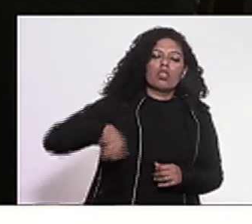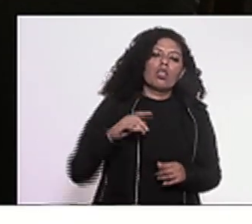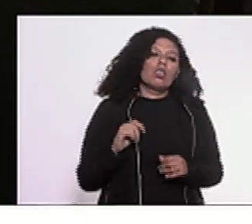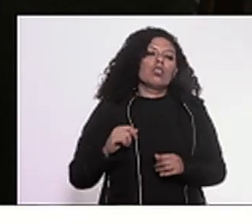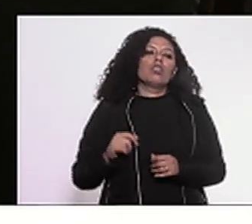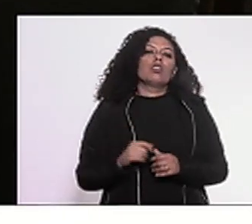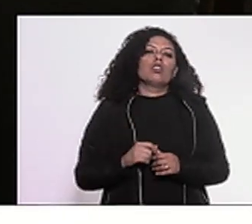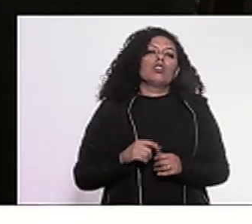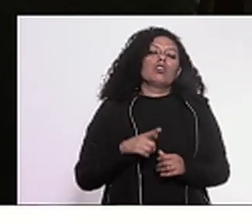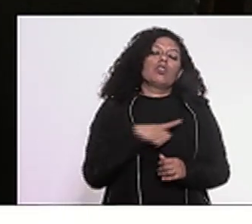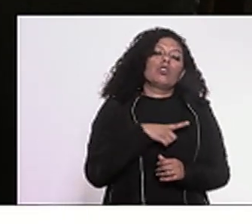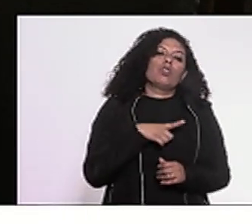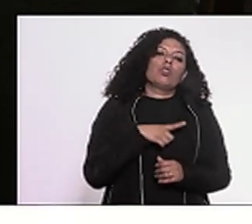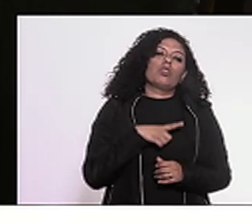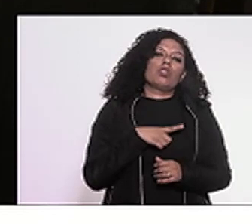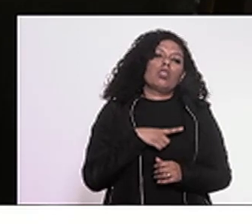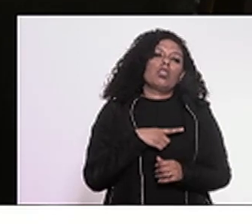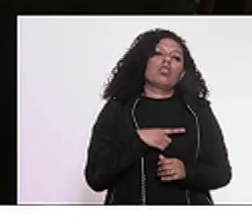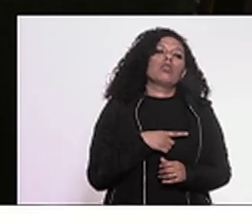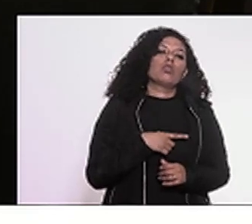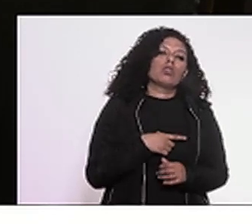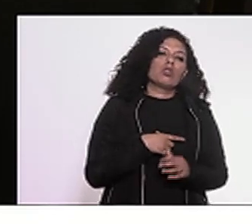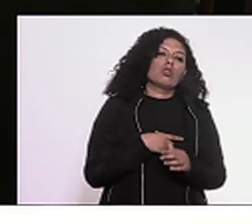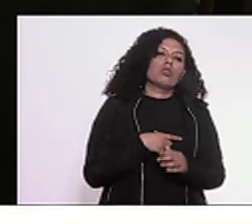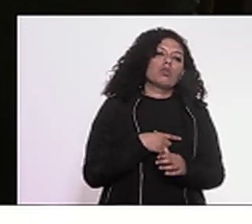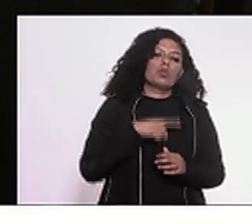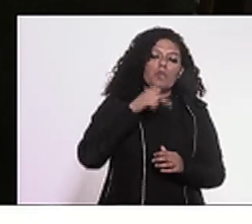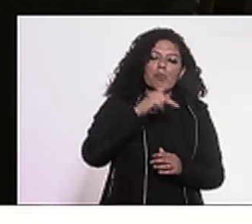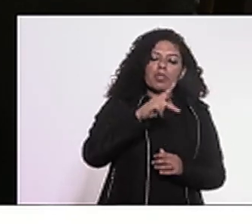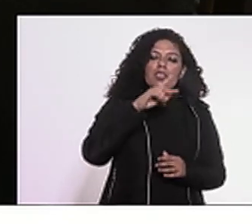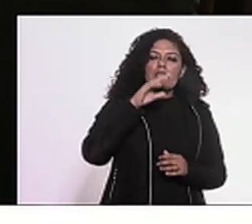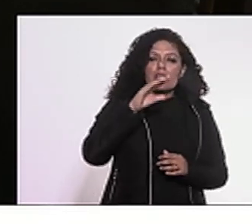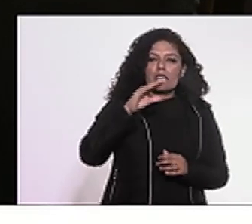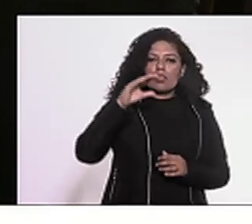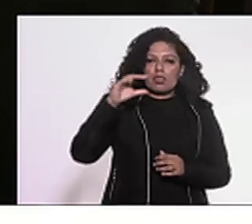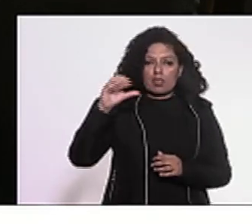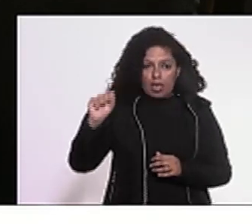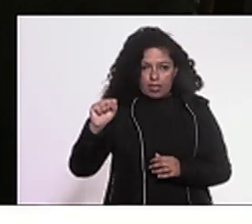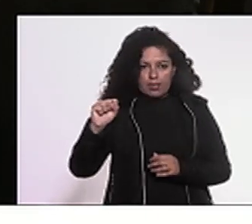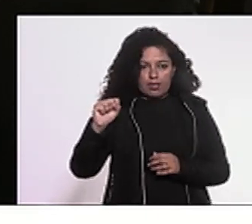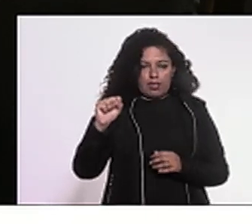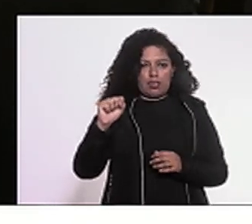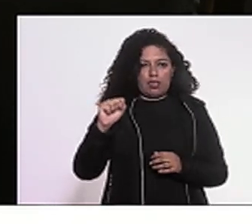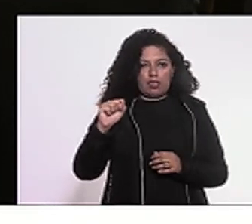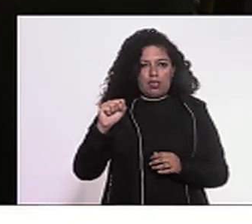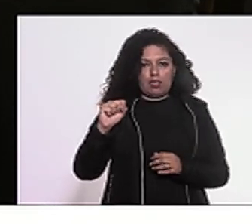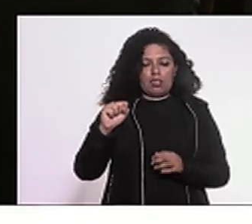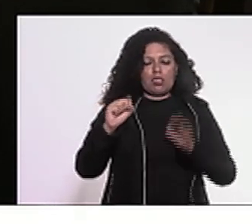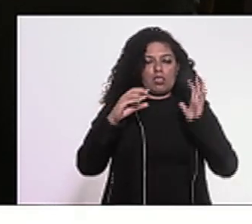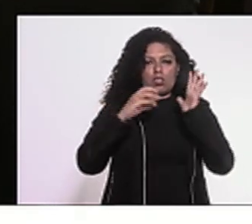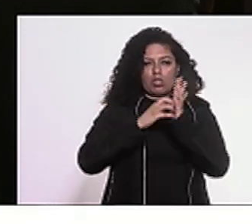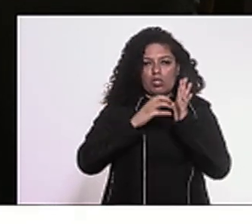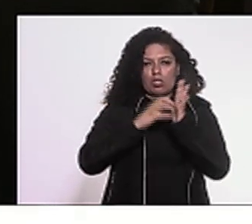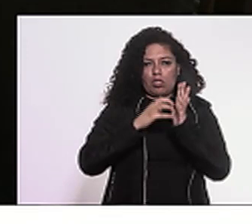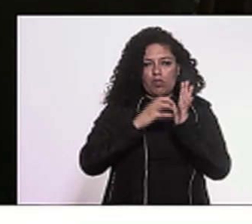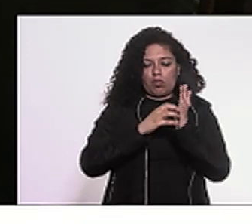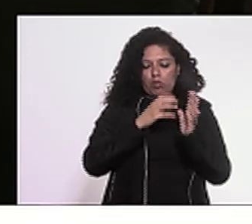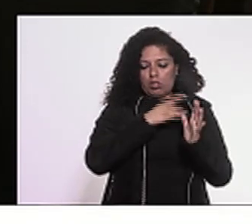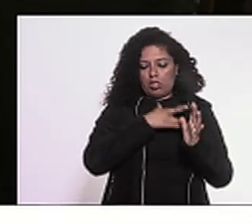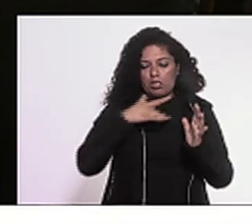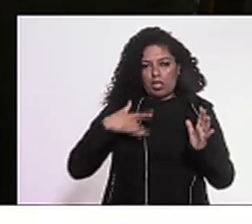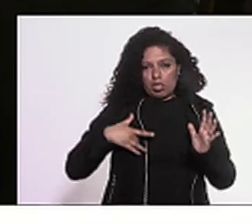tivemos o nosso plano de cargos e carreira enquanto autarquia e enquanto servidores públicos da